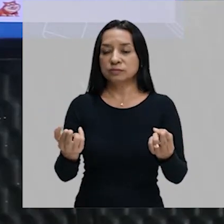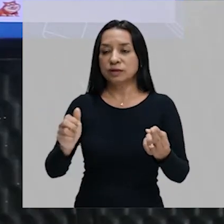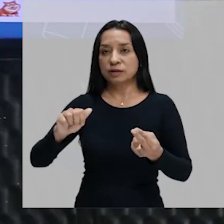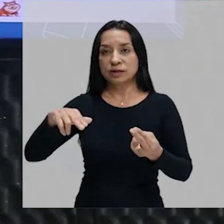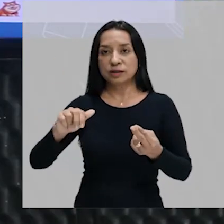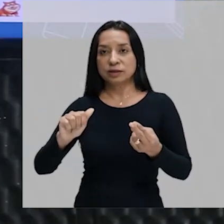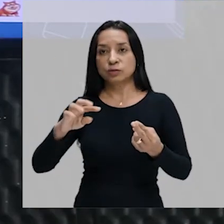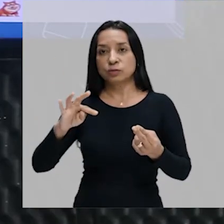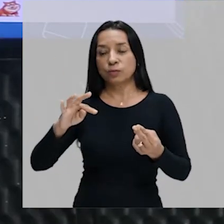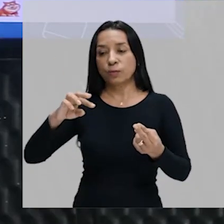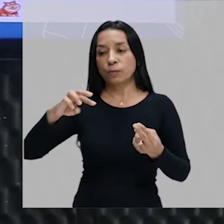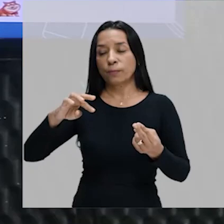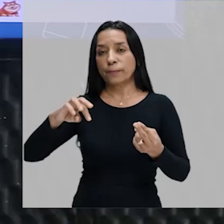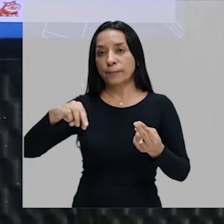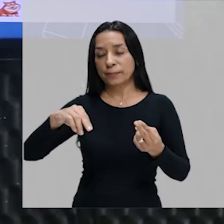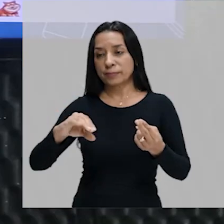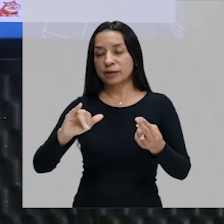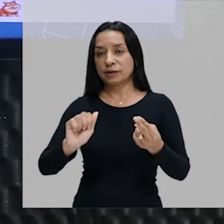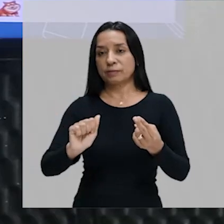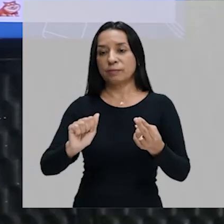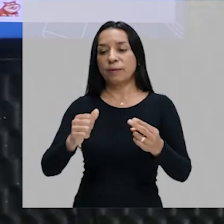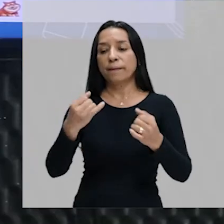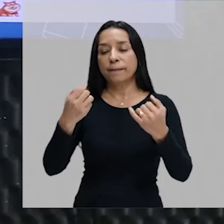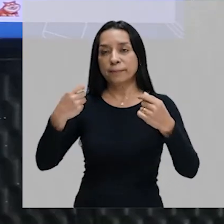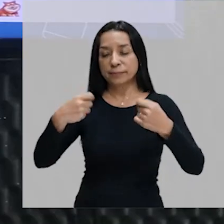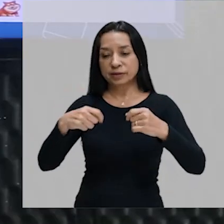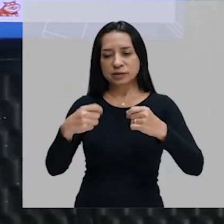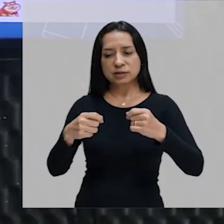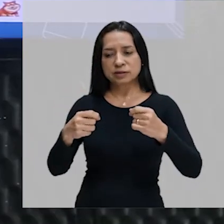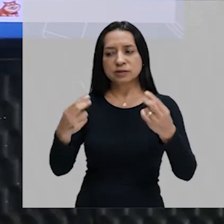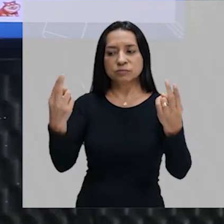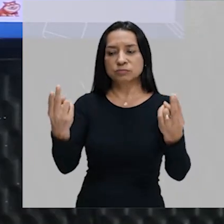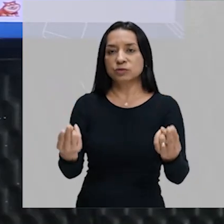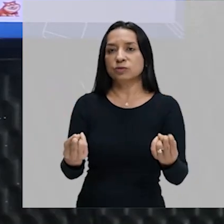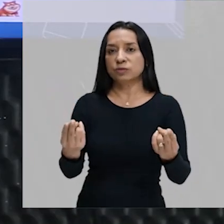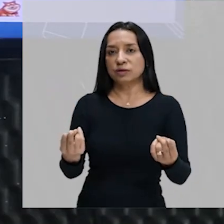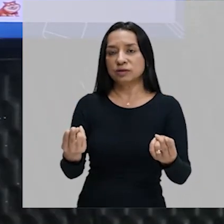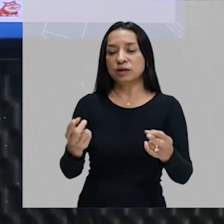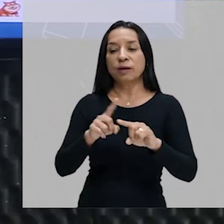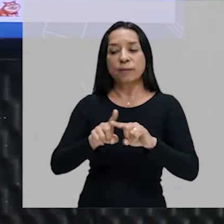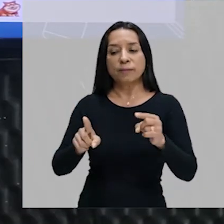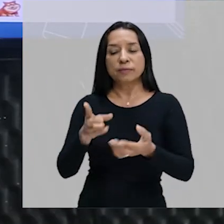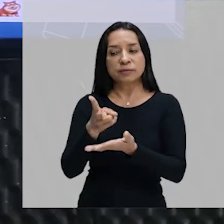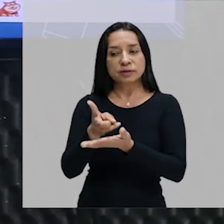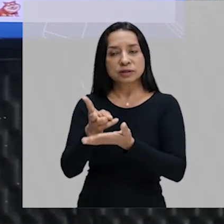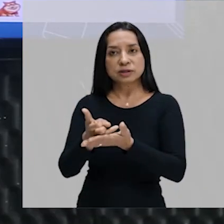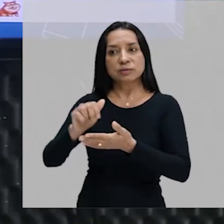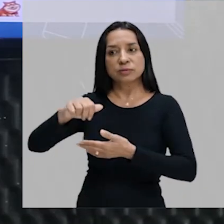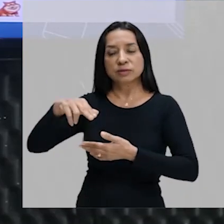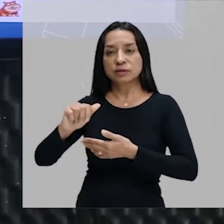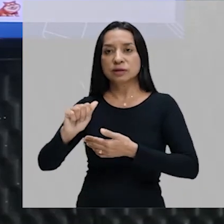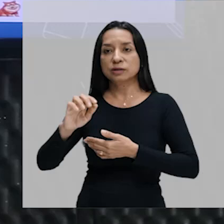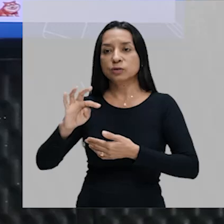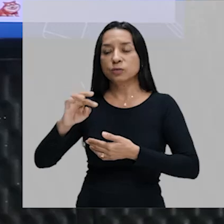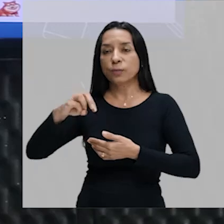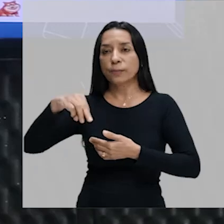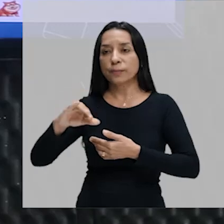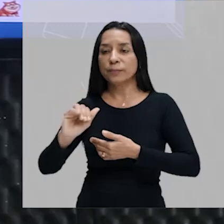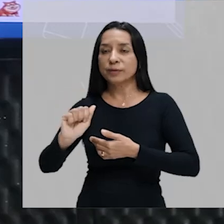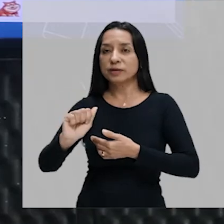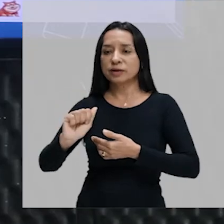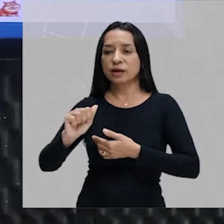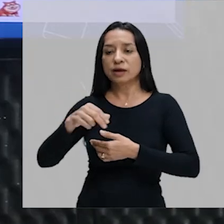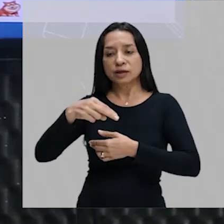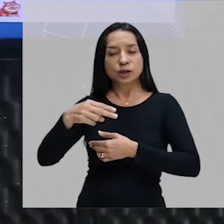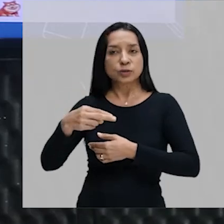tem que ser semelhante. Mas nem sempre a anatomia ela vai ser igual. Por exemplo, a gente olha para esses cachorros aqui,